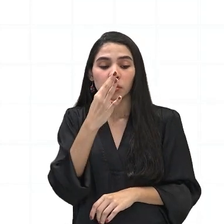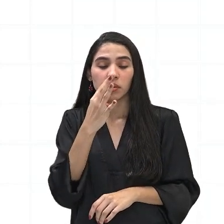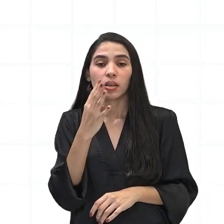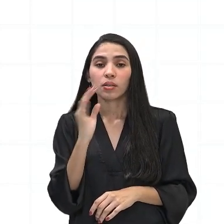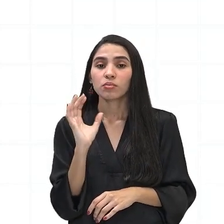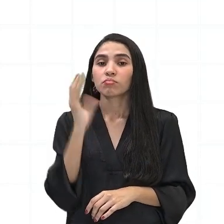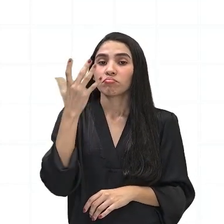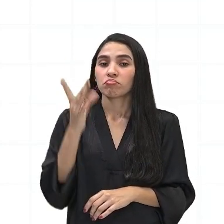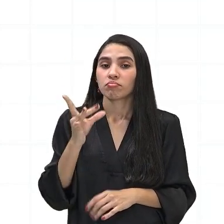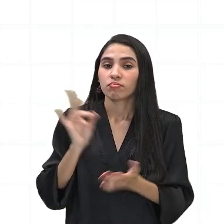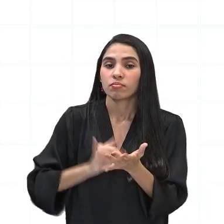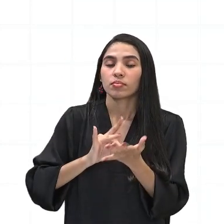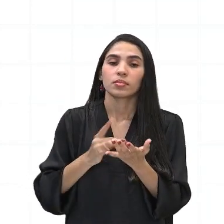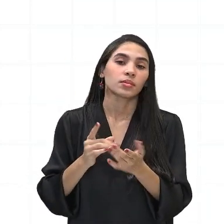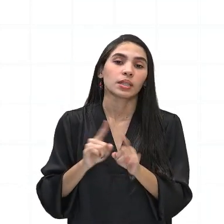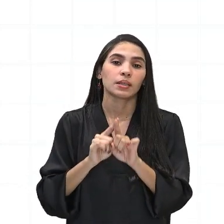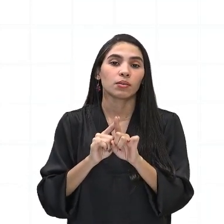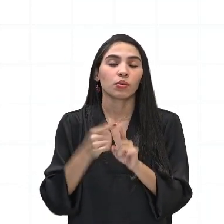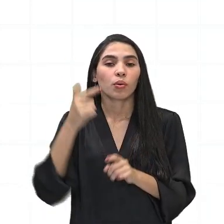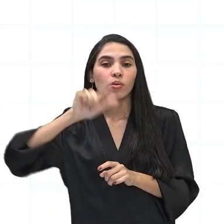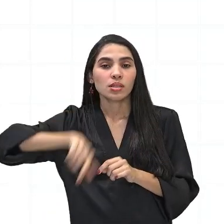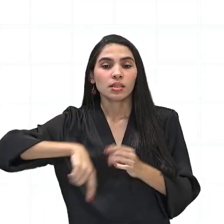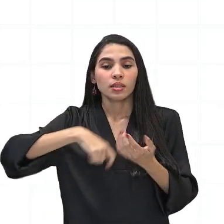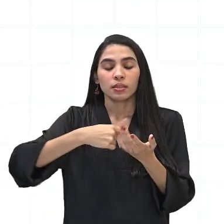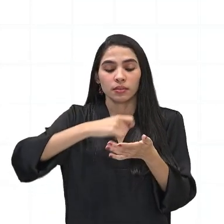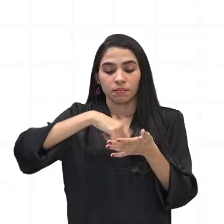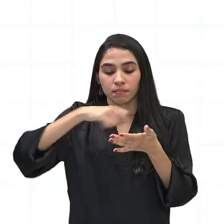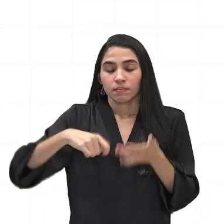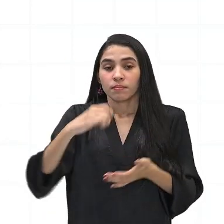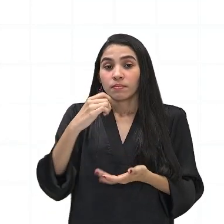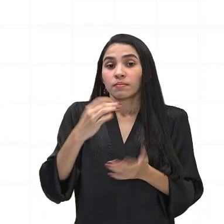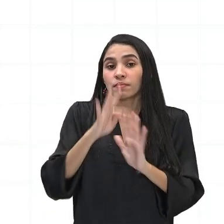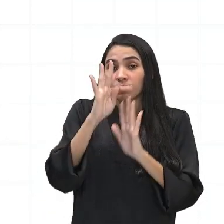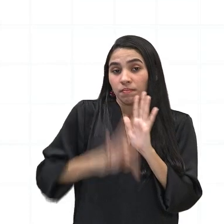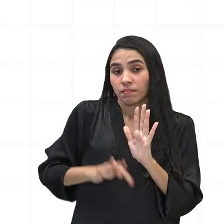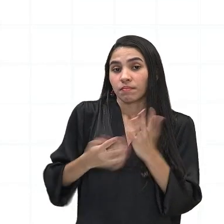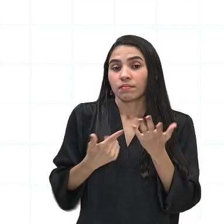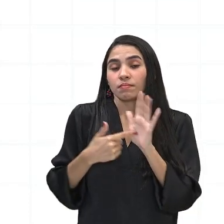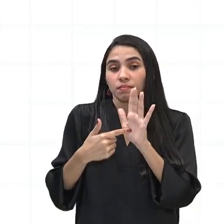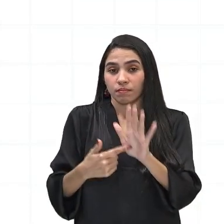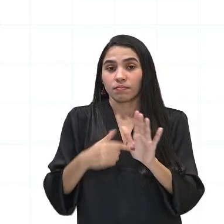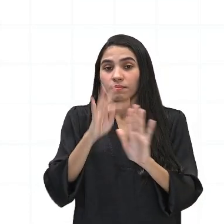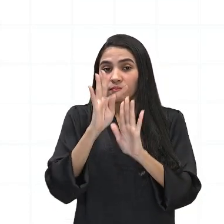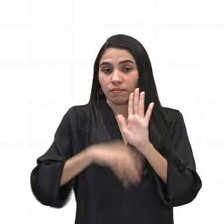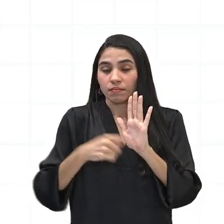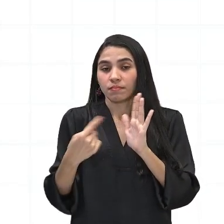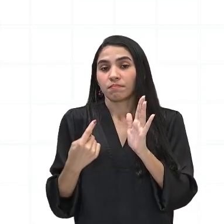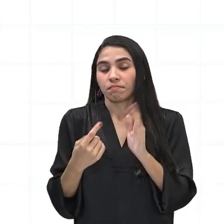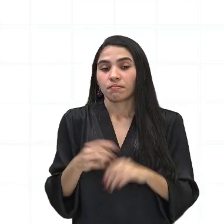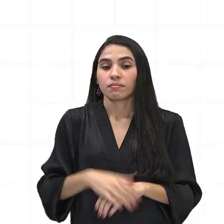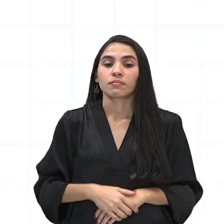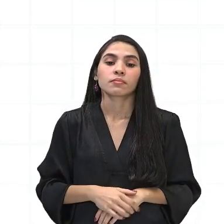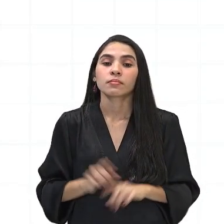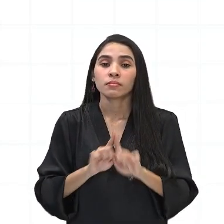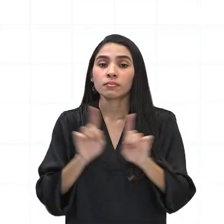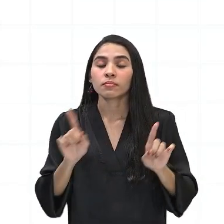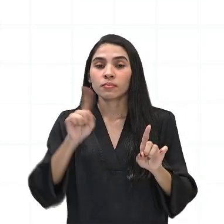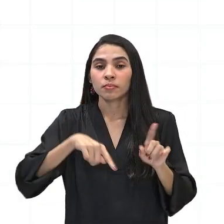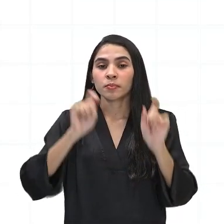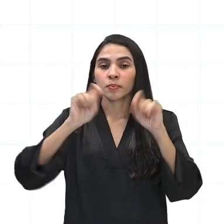lá? Acompanhem comigo. Furto de flor. Furtei uma flor daquele jardim.